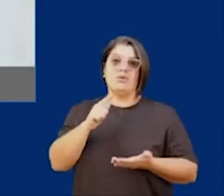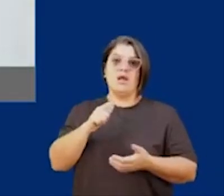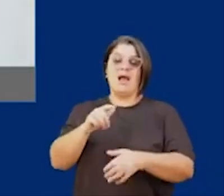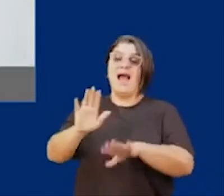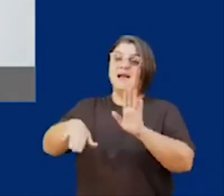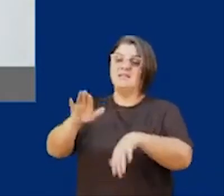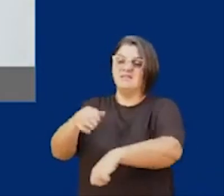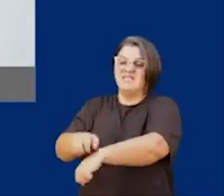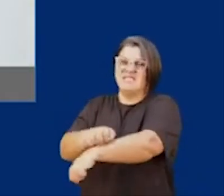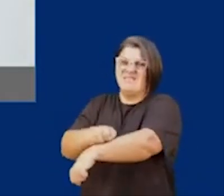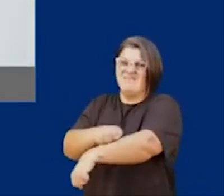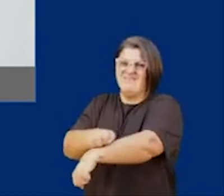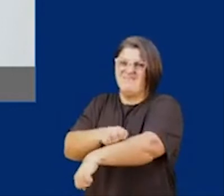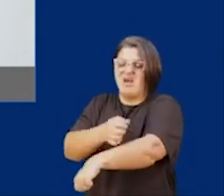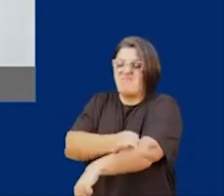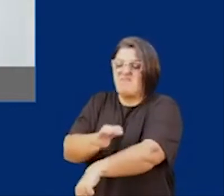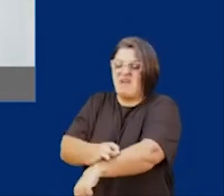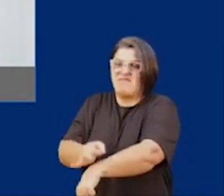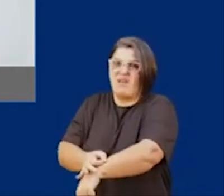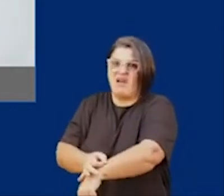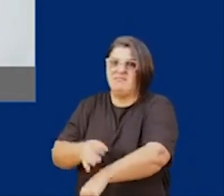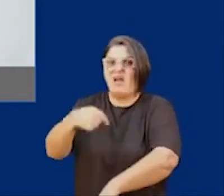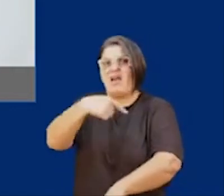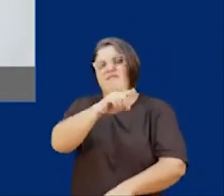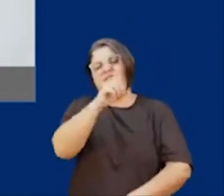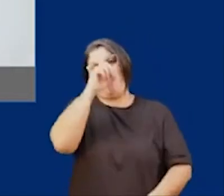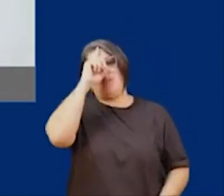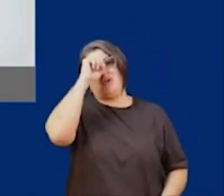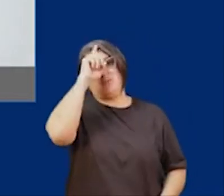nos PS como virose.